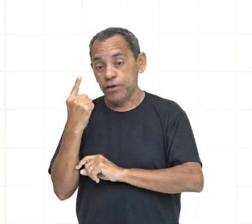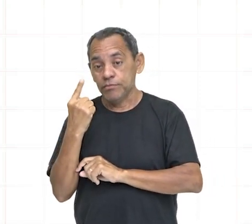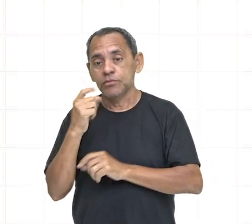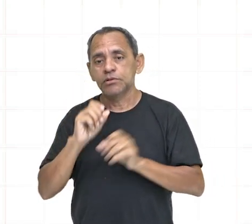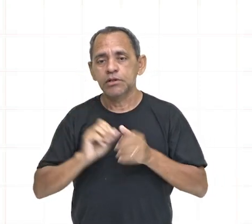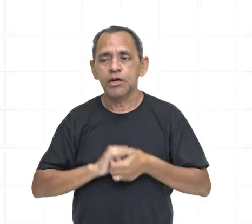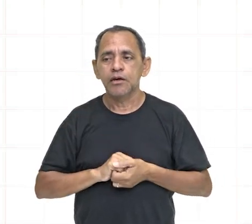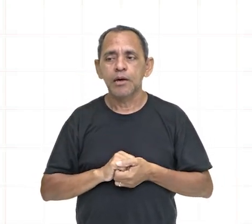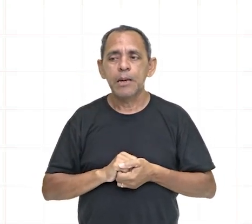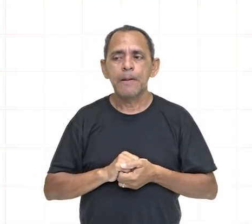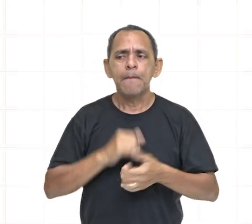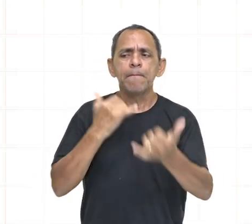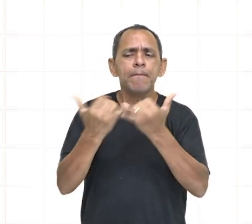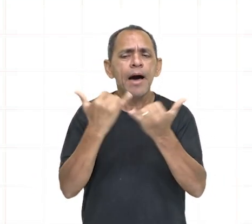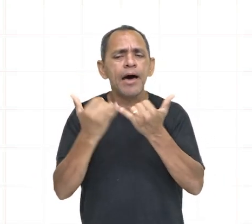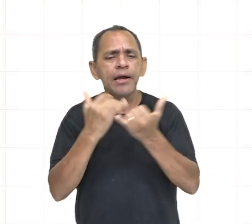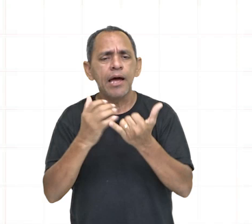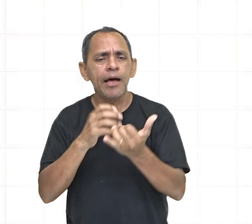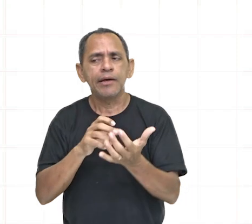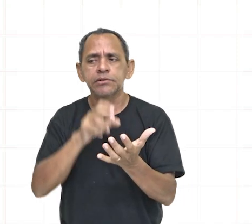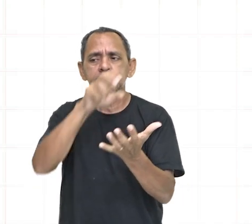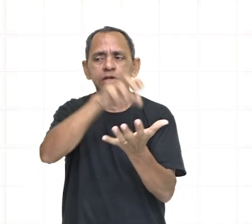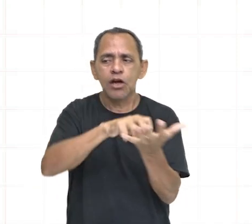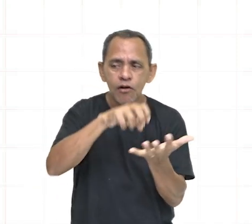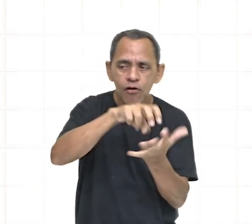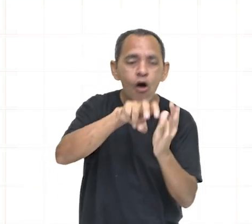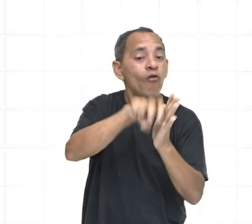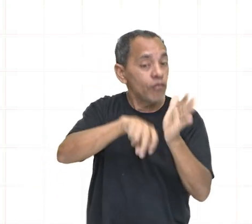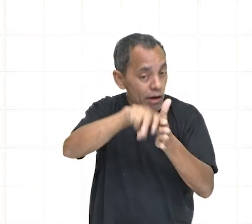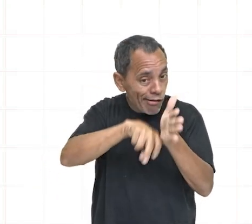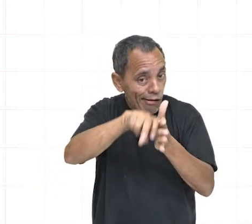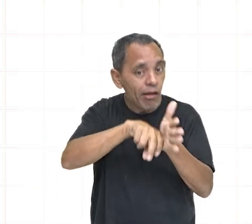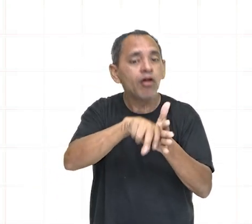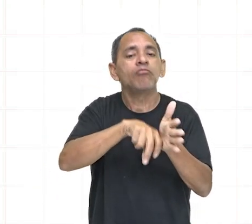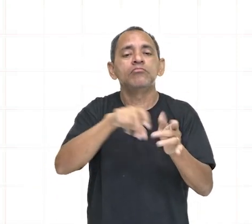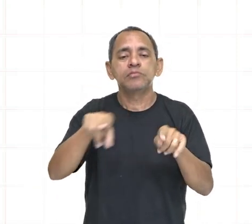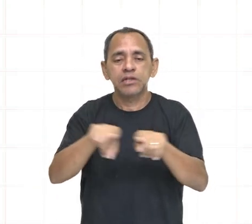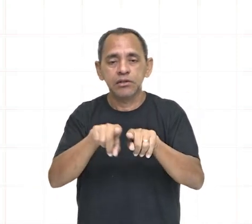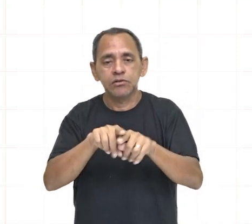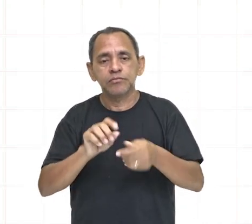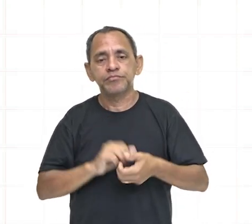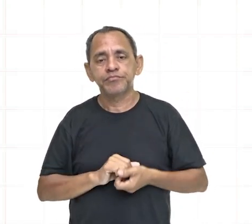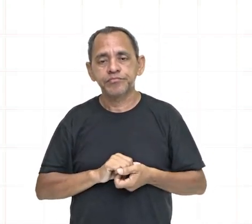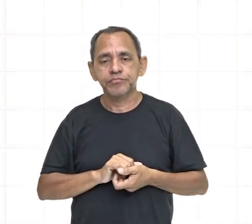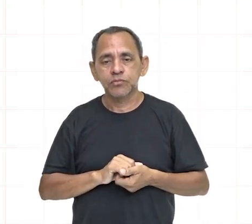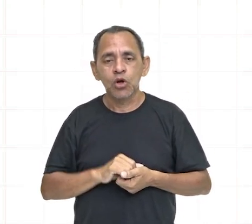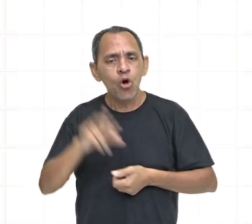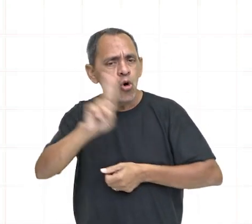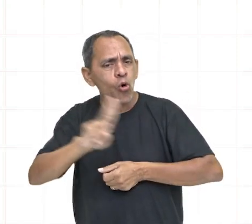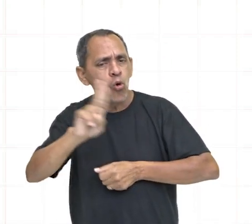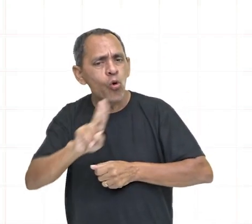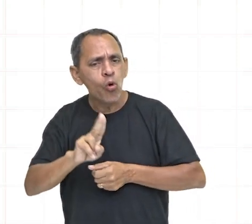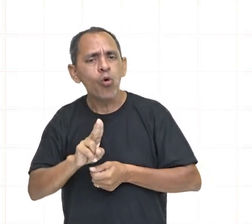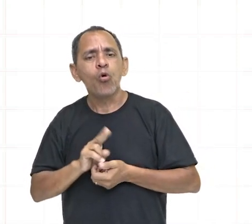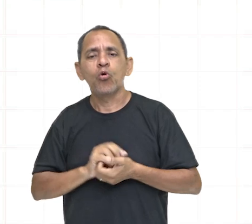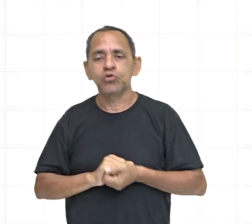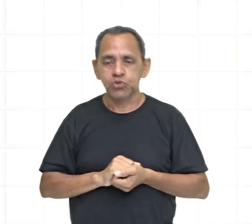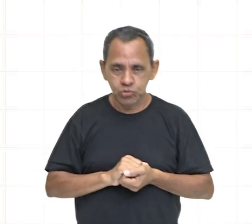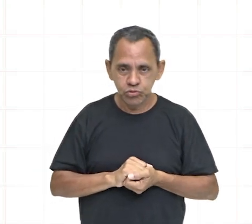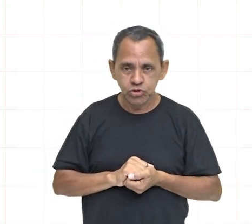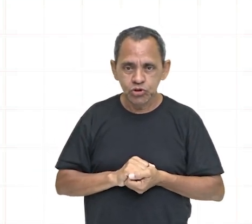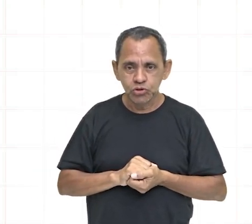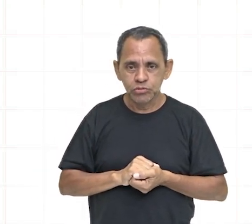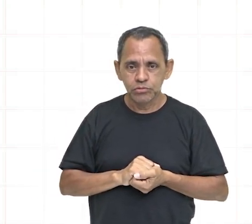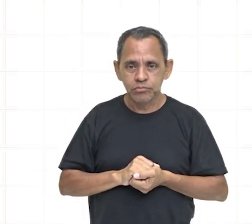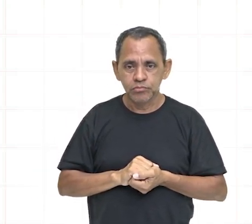uma locomotiva, né, o processo ali de vapor é o mesmo, que tocavam os dois. Utilização de novas fontes de